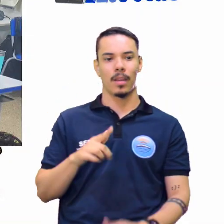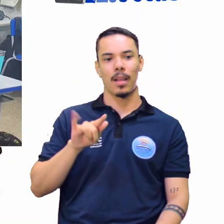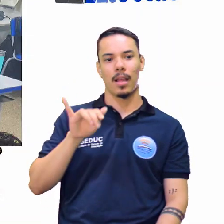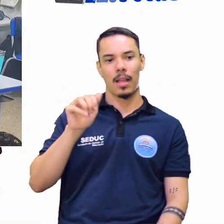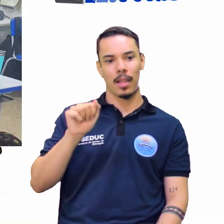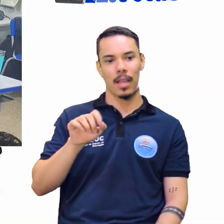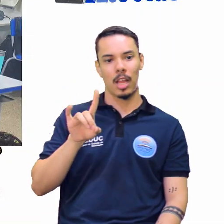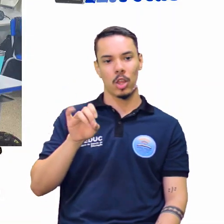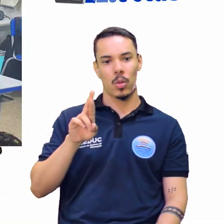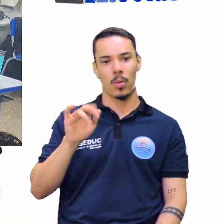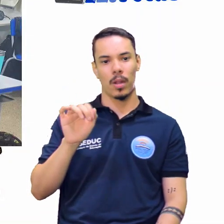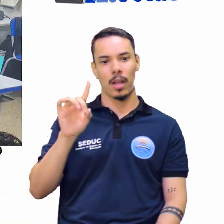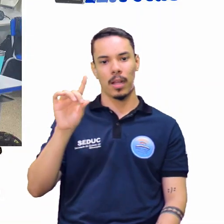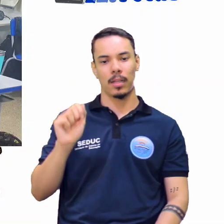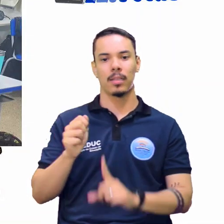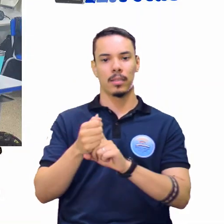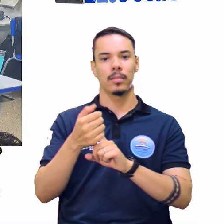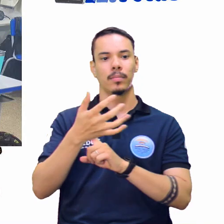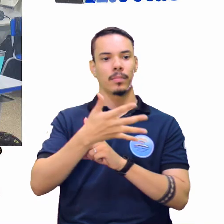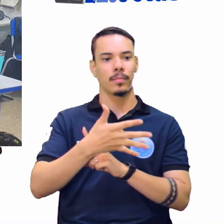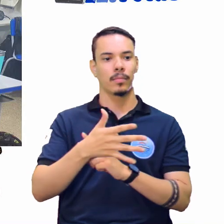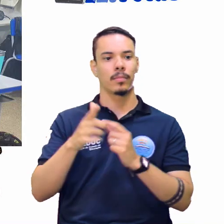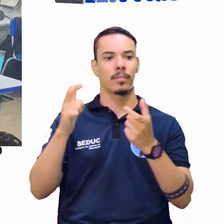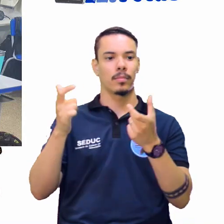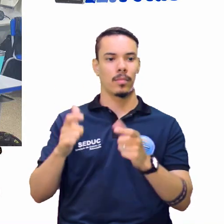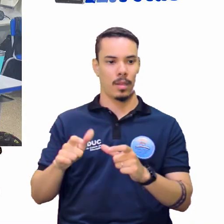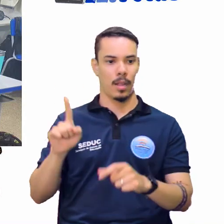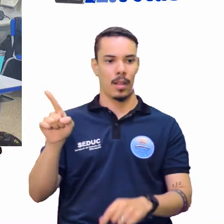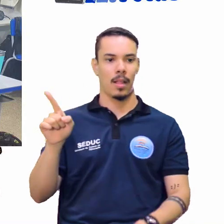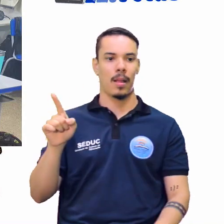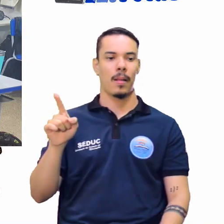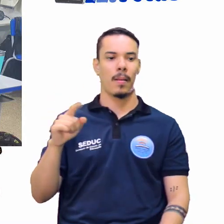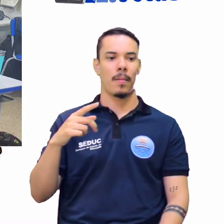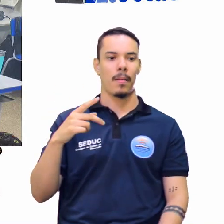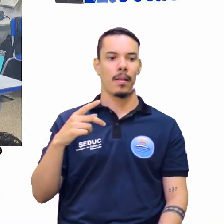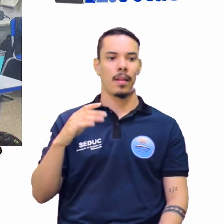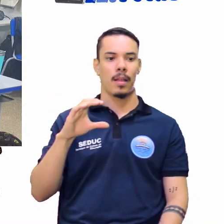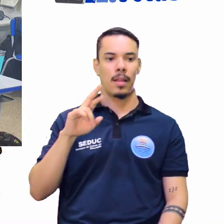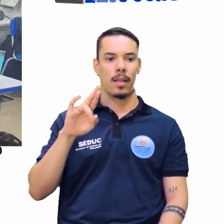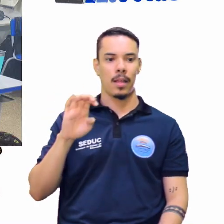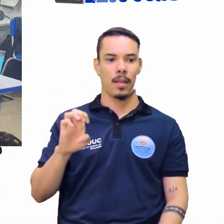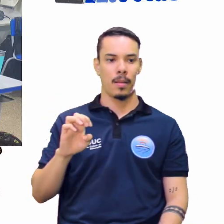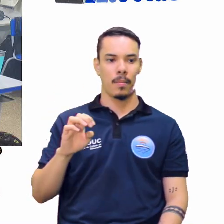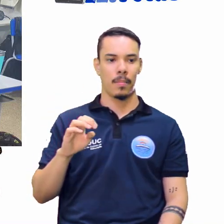Águia Dourada extensão Raimundo Euclides Barbosa eita